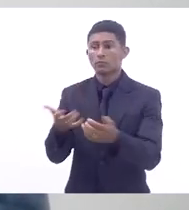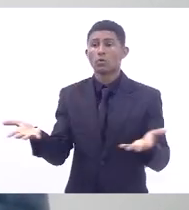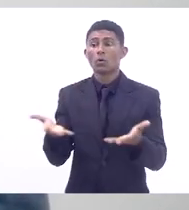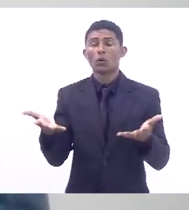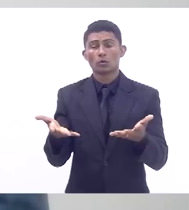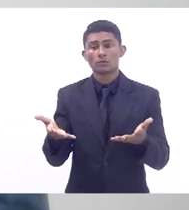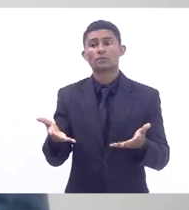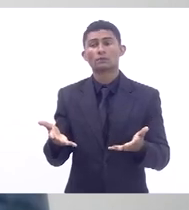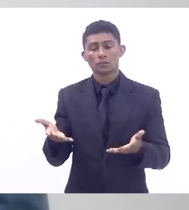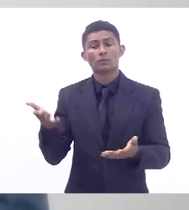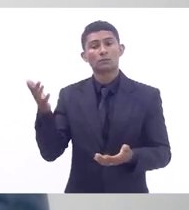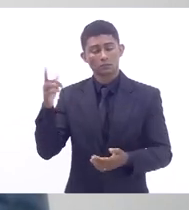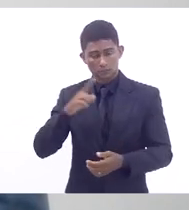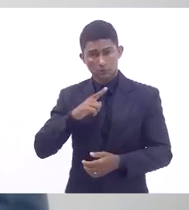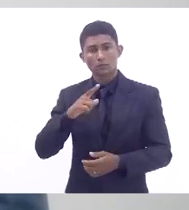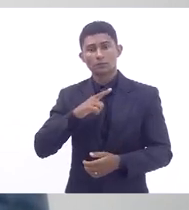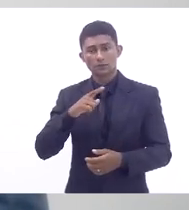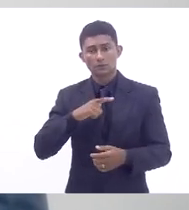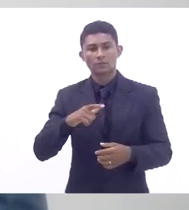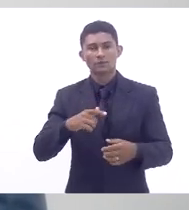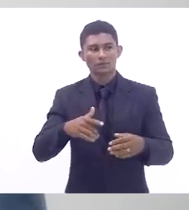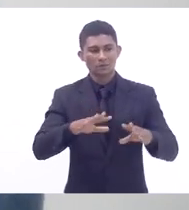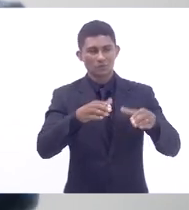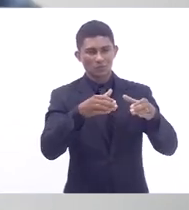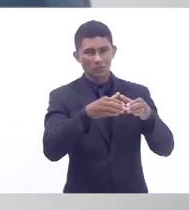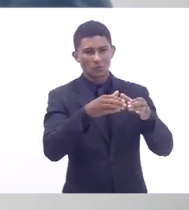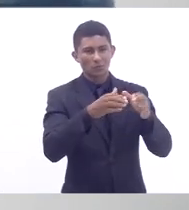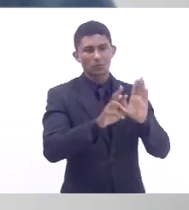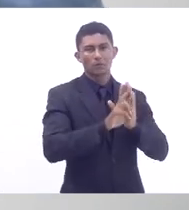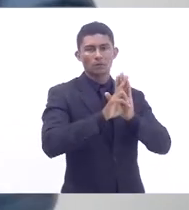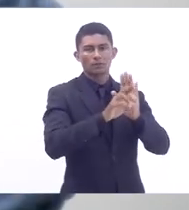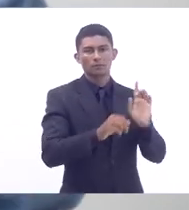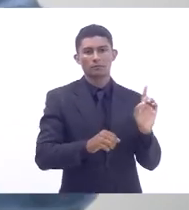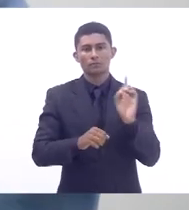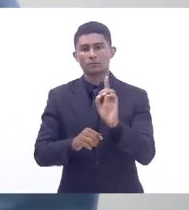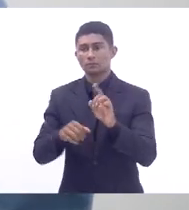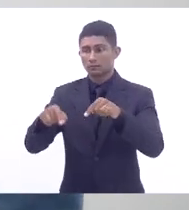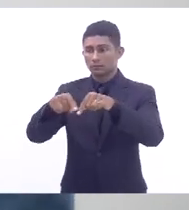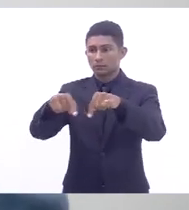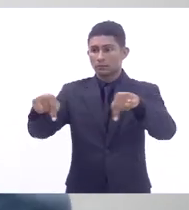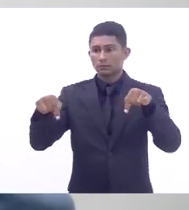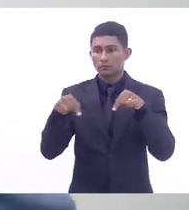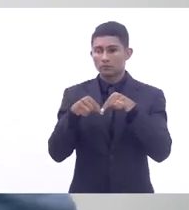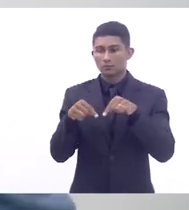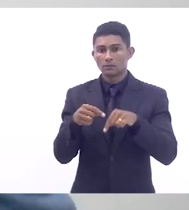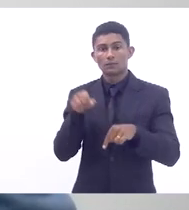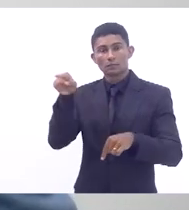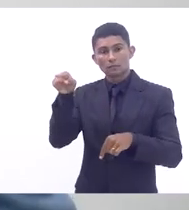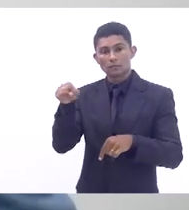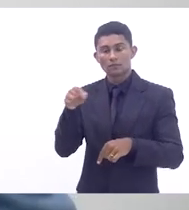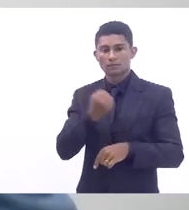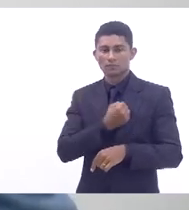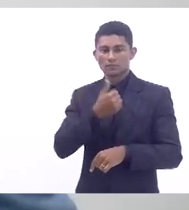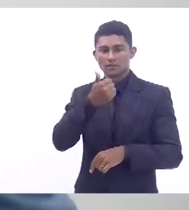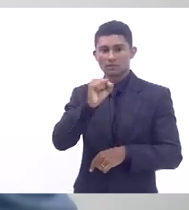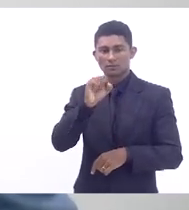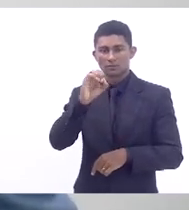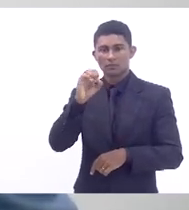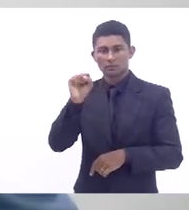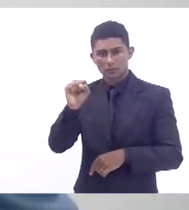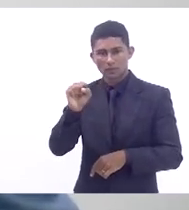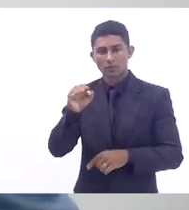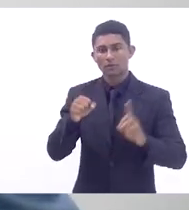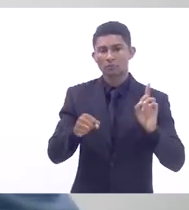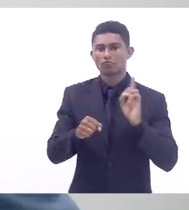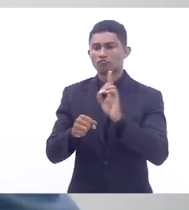até. Nele fala de um membro do fosse perde lá que estava na outra sala ali 1808 que